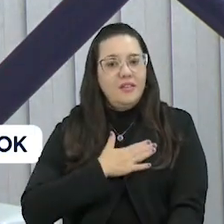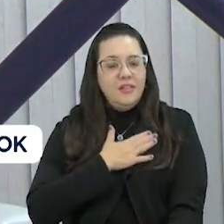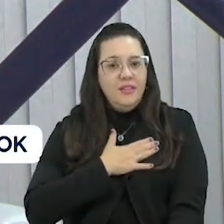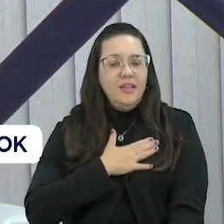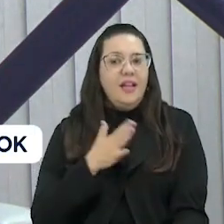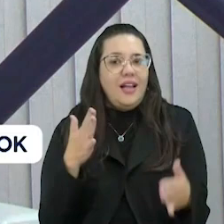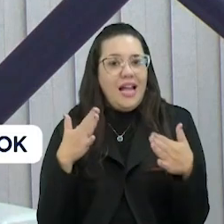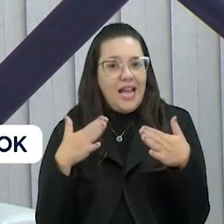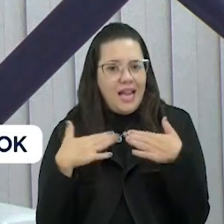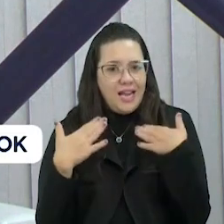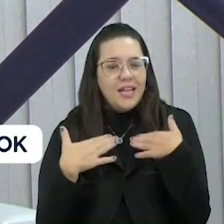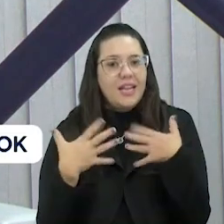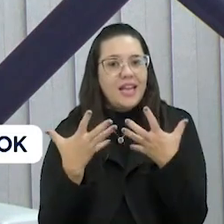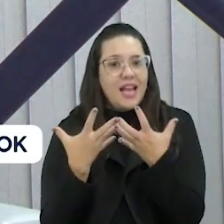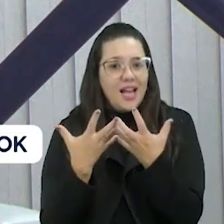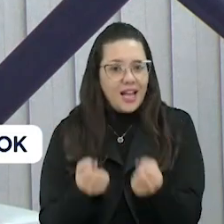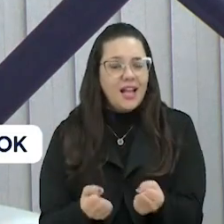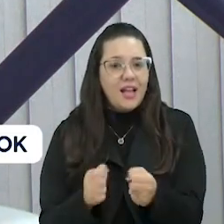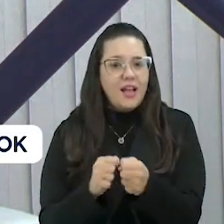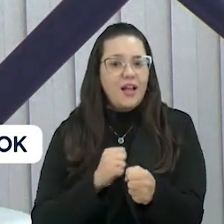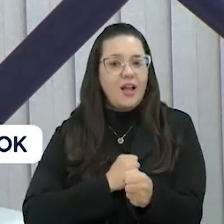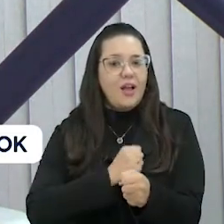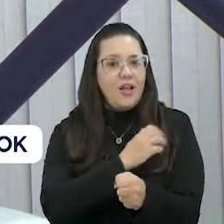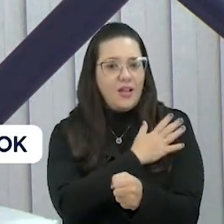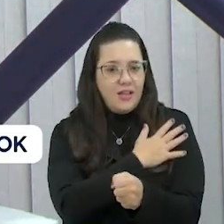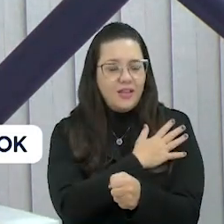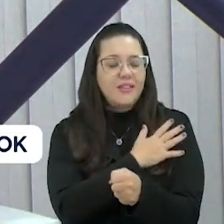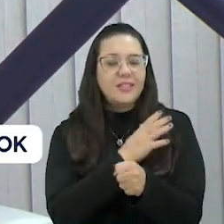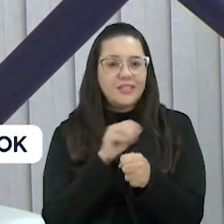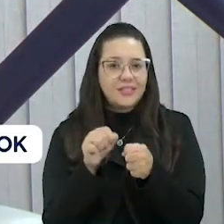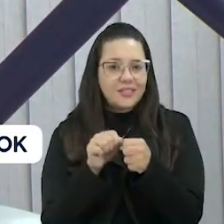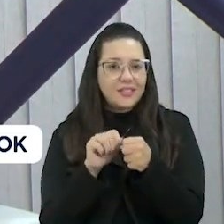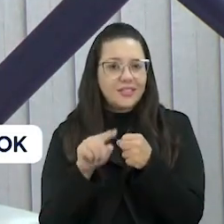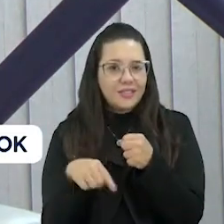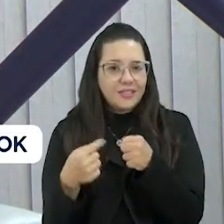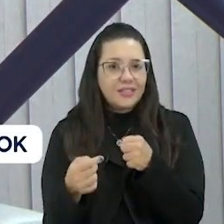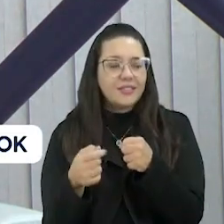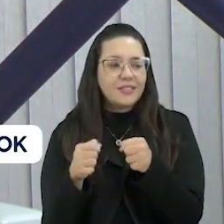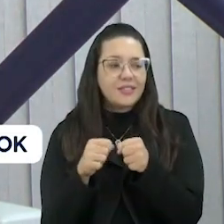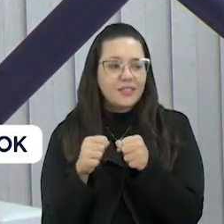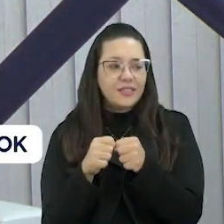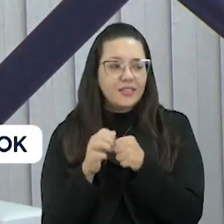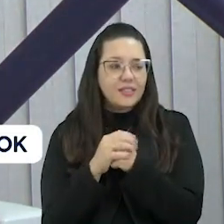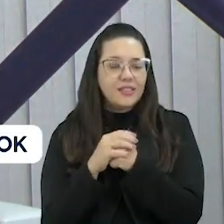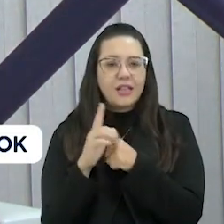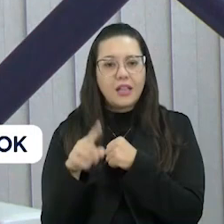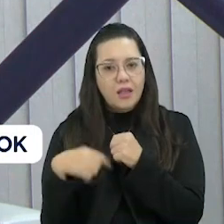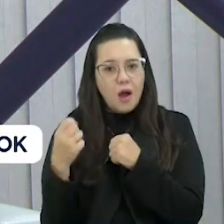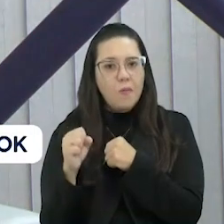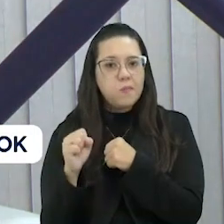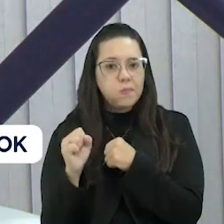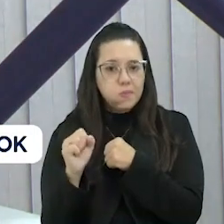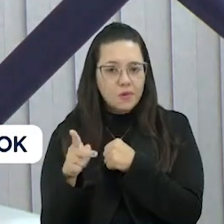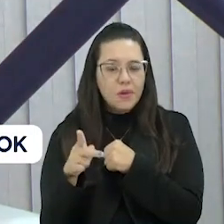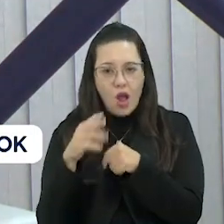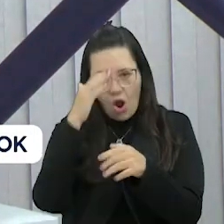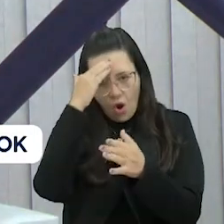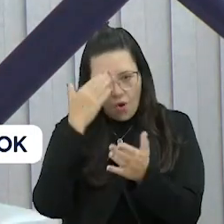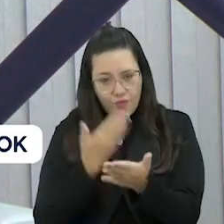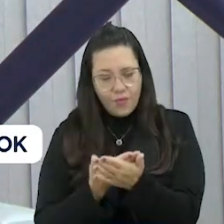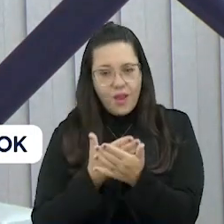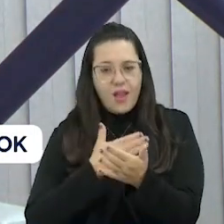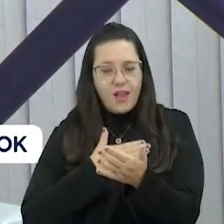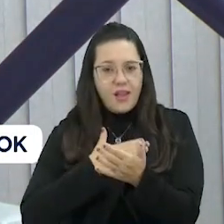o comando da cidade, né? Na época era o Coronel Dutra, né, que já foi para a inatividade, e ele me confiou aqui o município